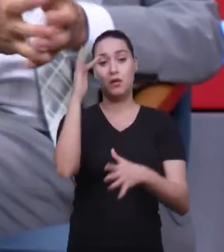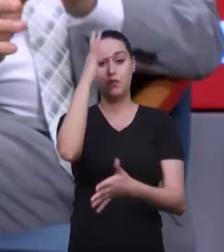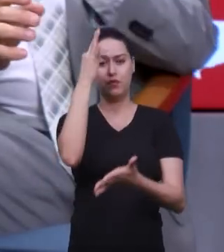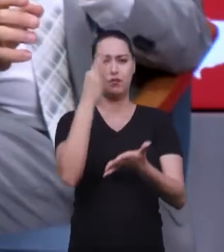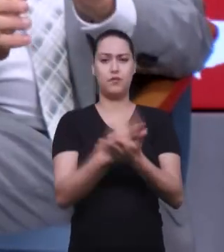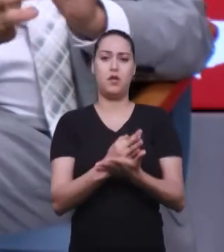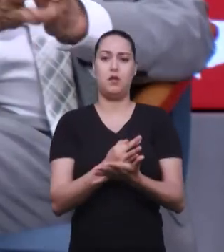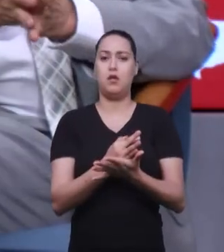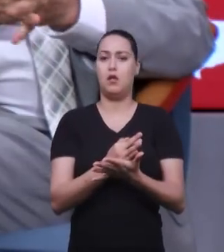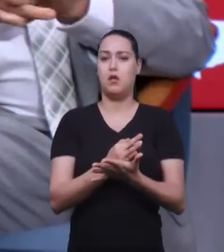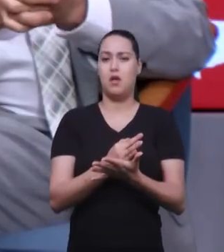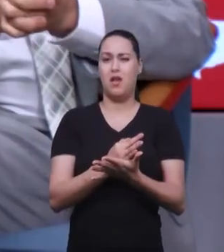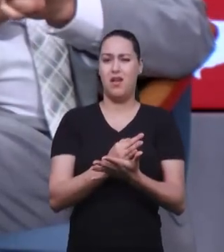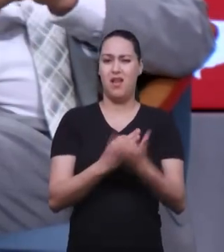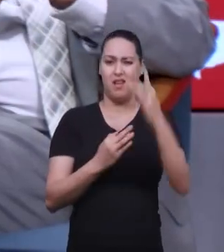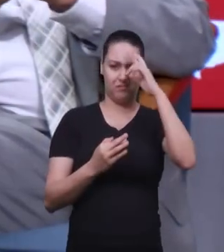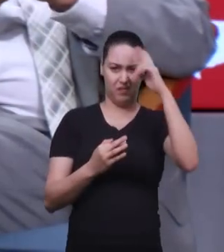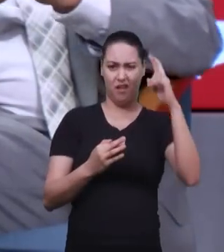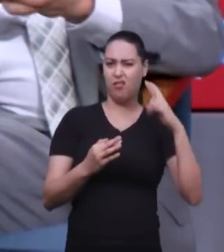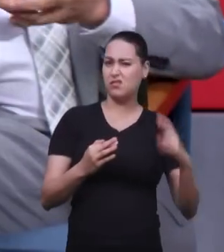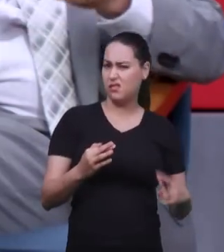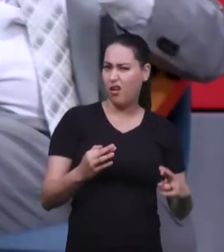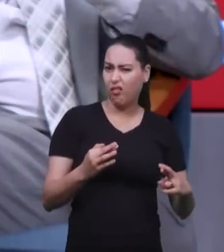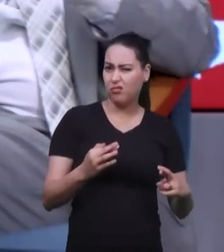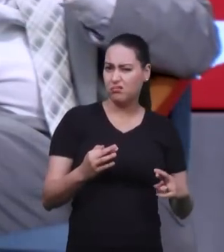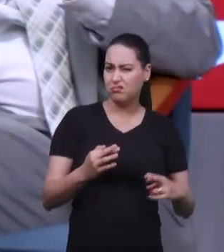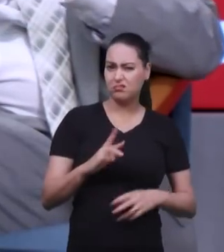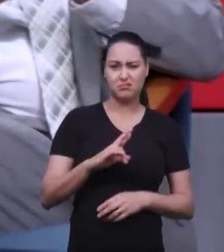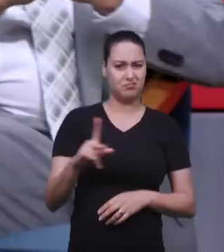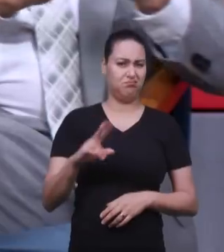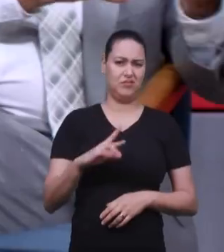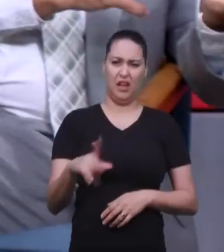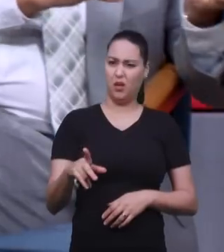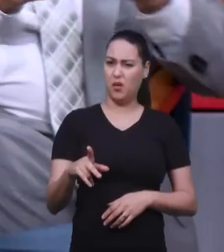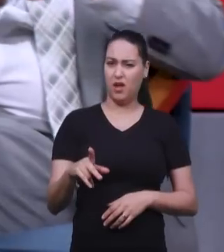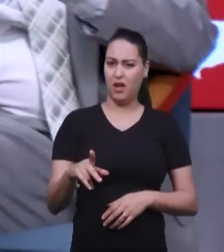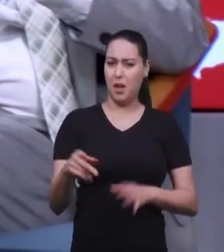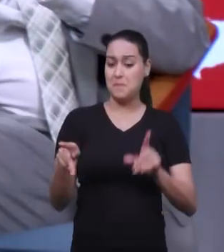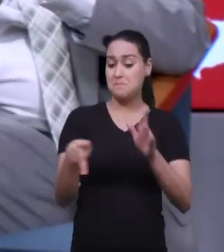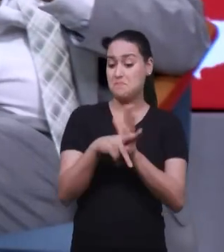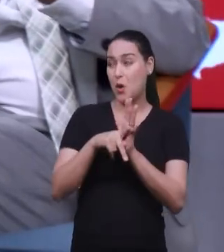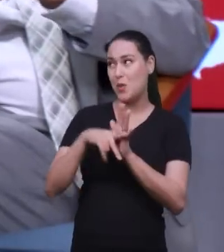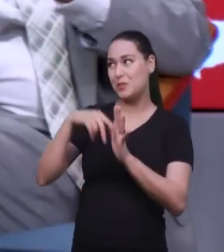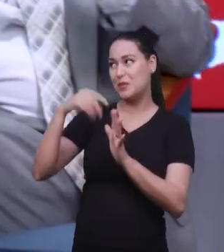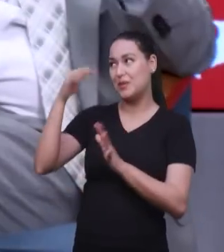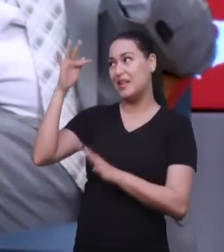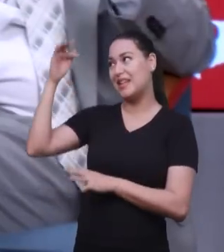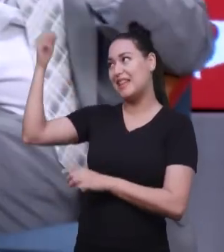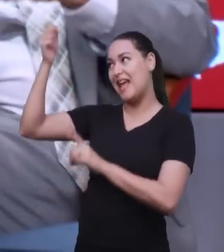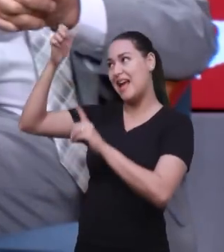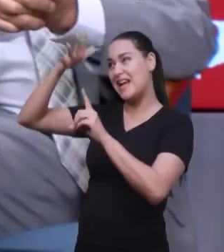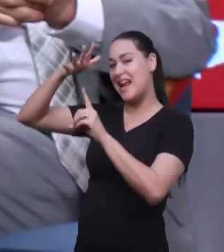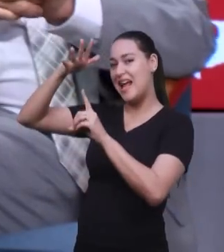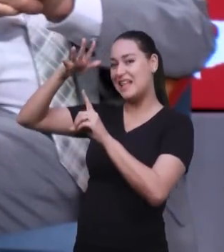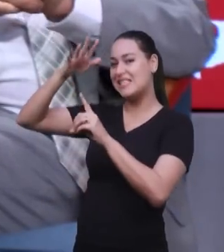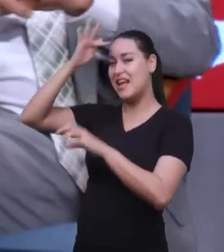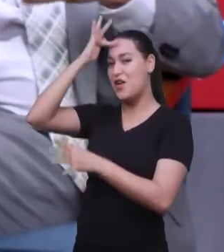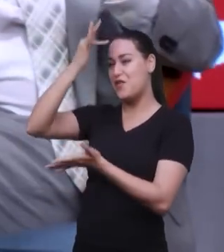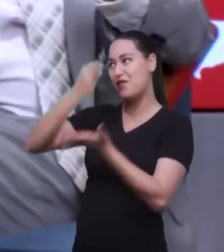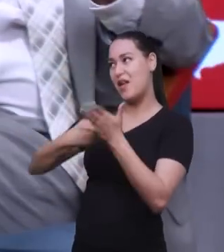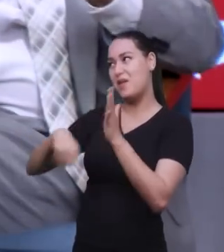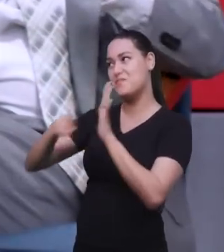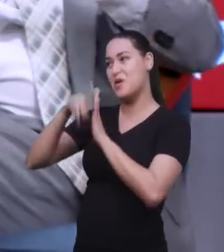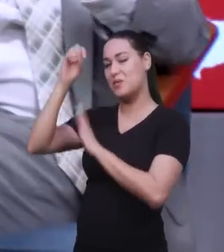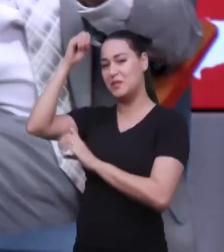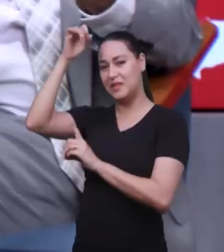porque a fé não é uma coisa racional, não é uma coisa que você adquire, é da graça. E é por